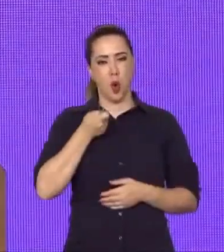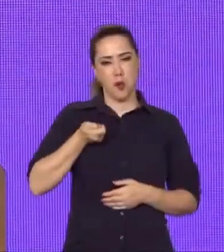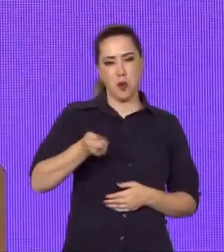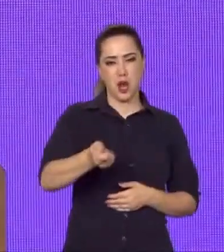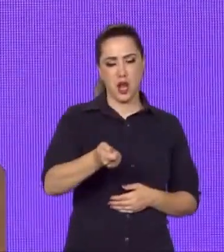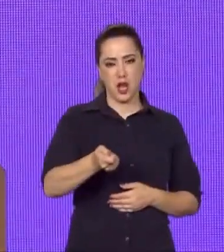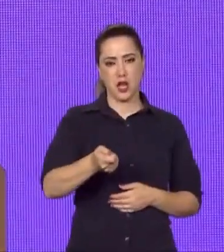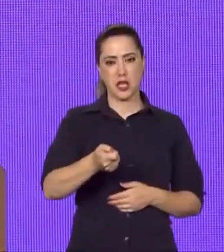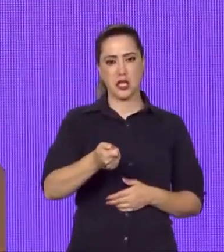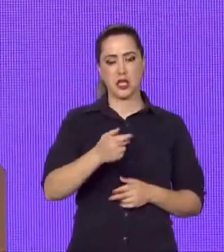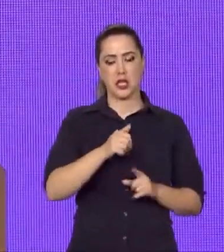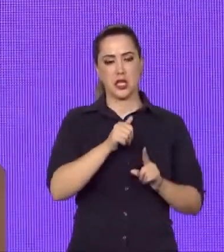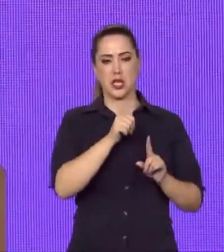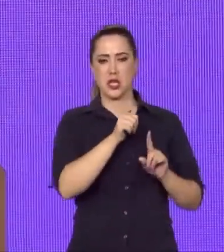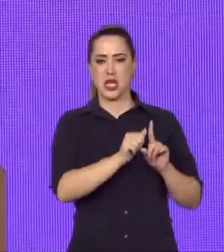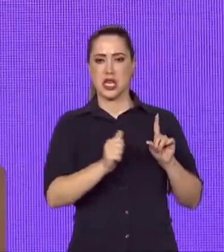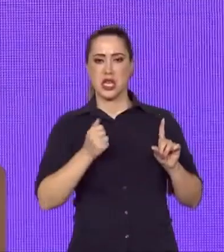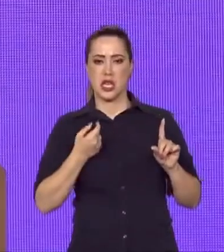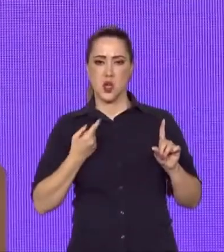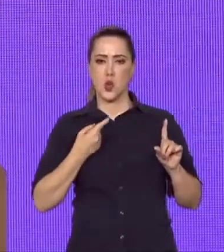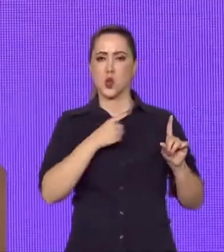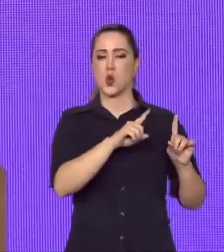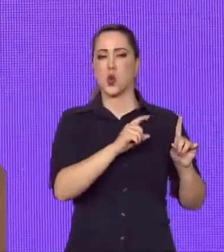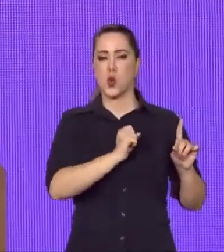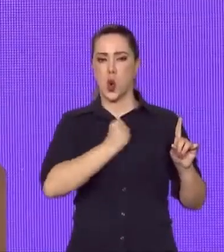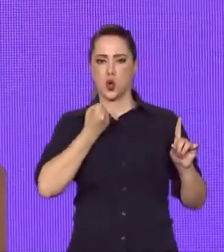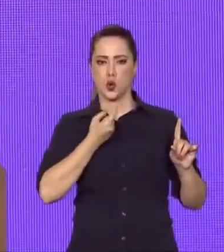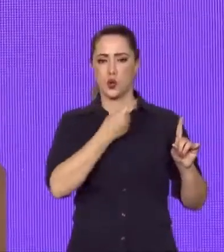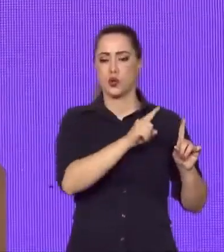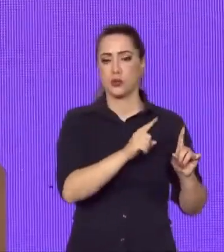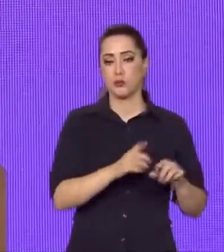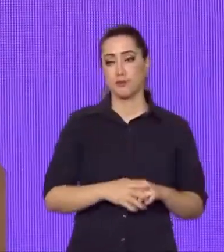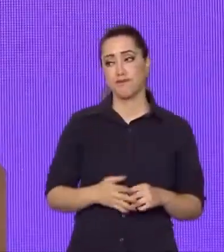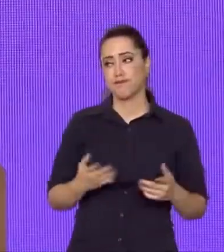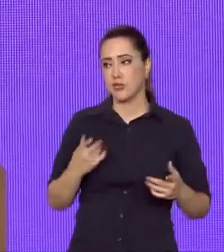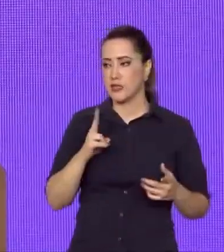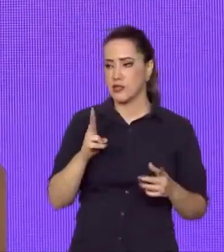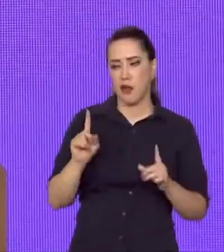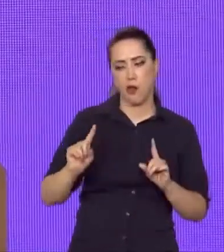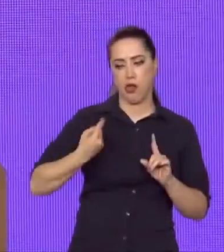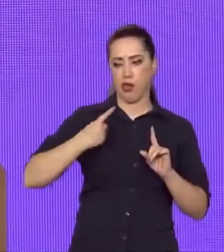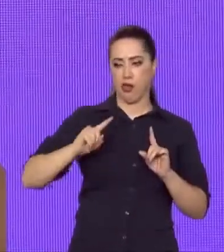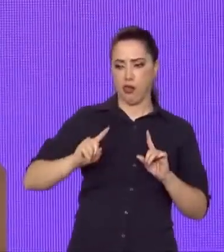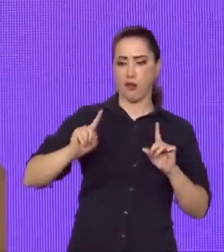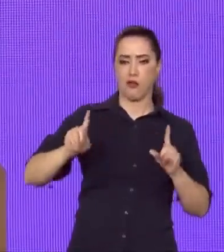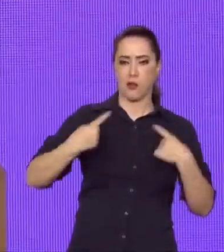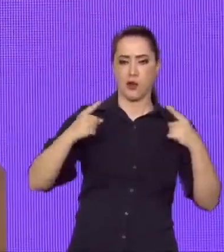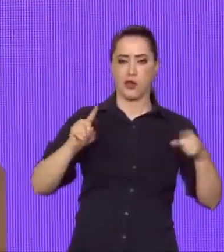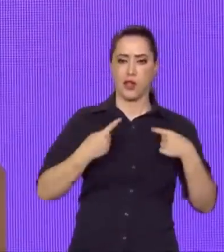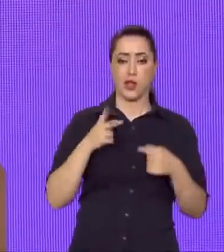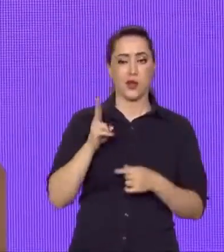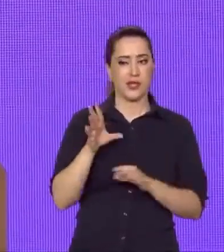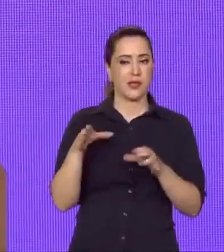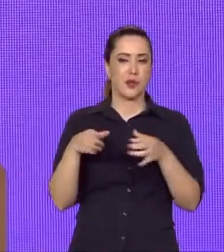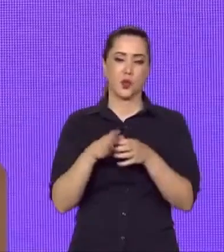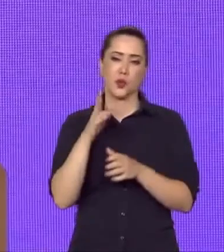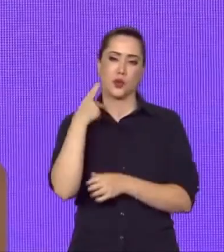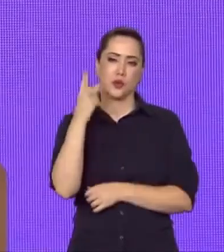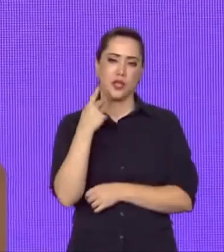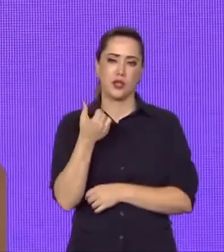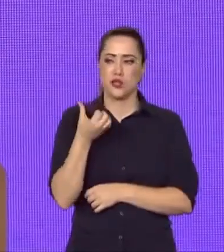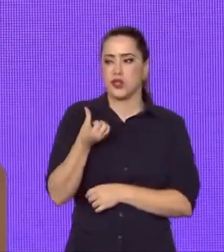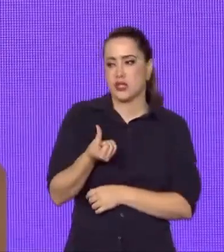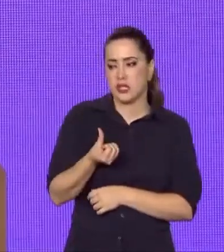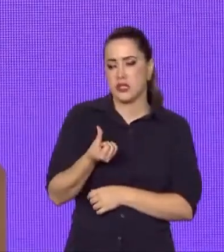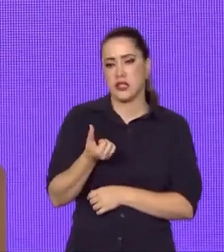formas. Sou uma mulher que sempre esteve envolvida nas questões políticas e sociais desde os meus 16, 17 anos.